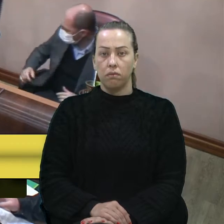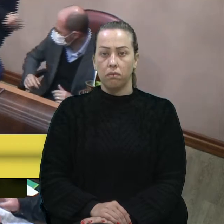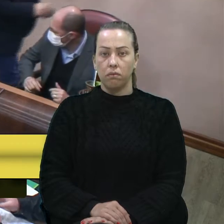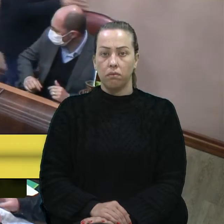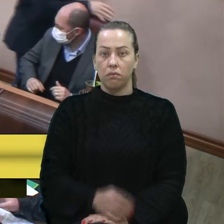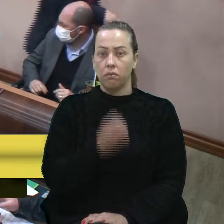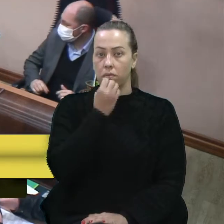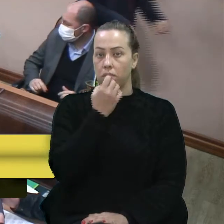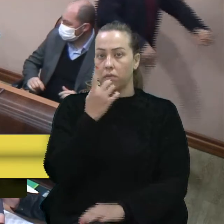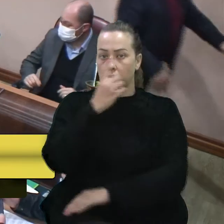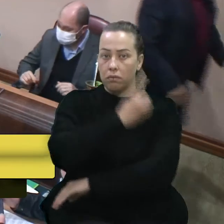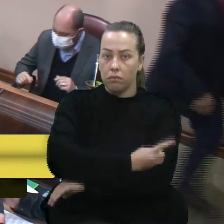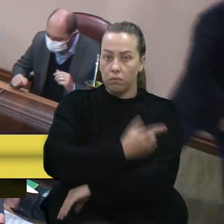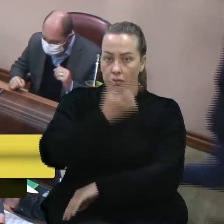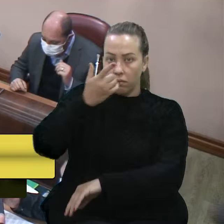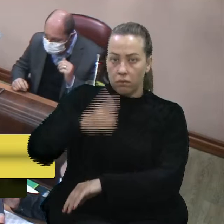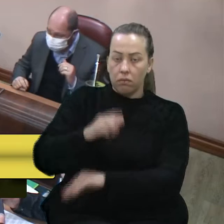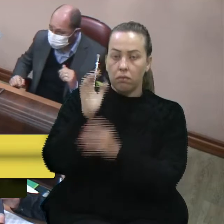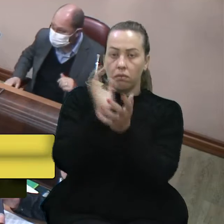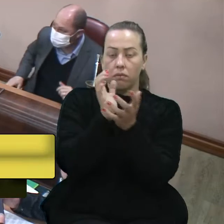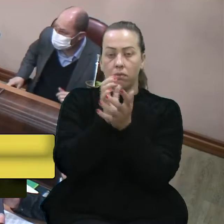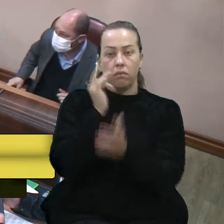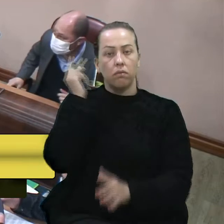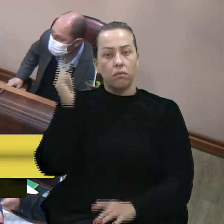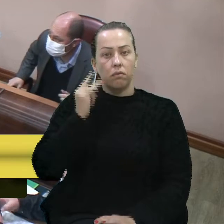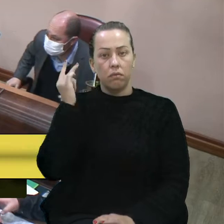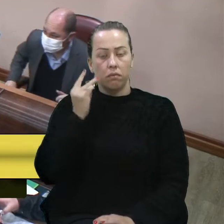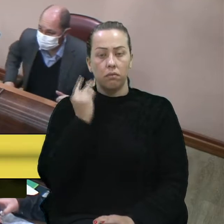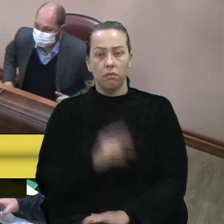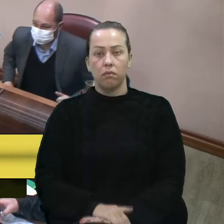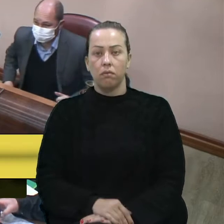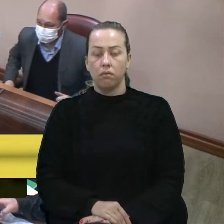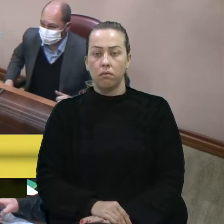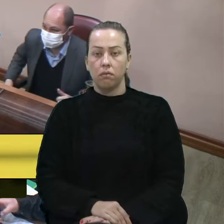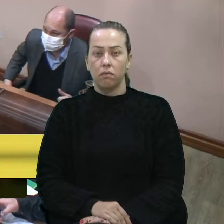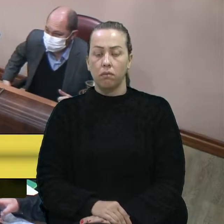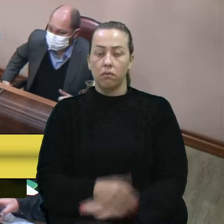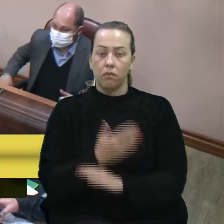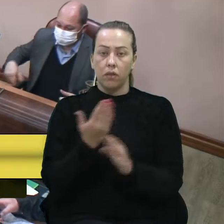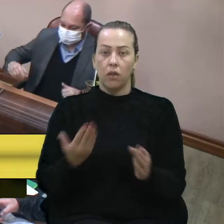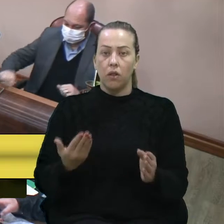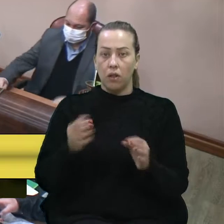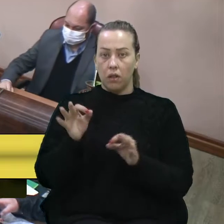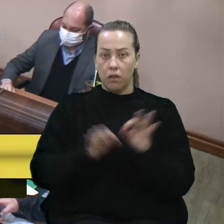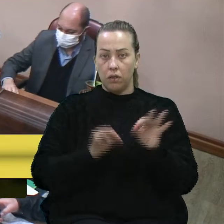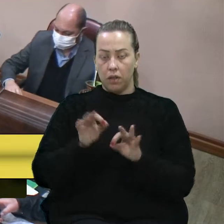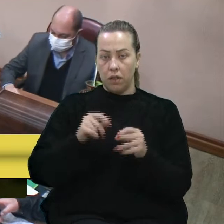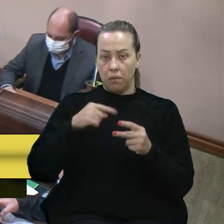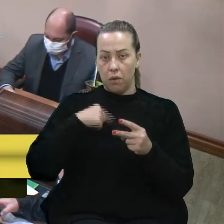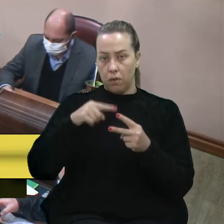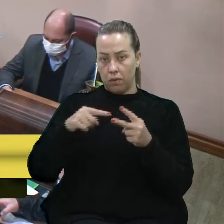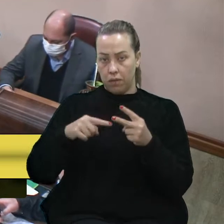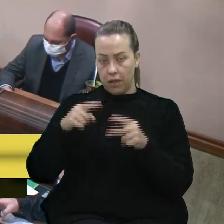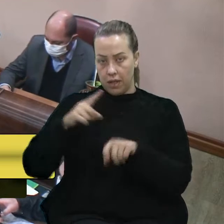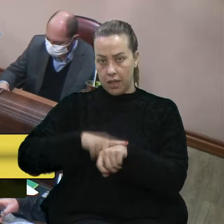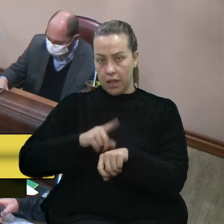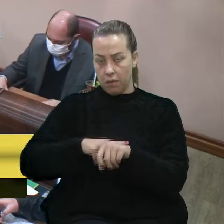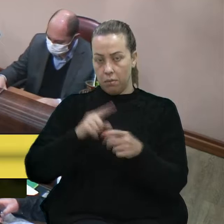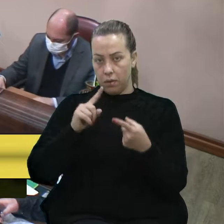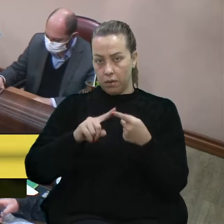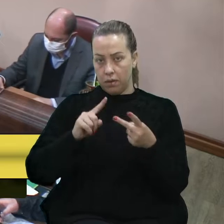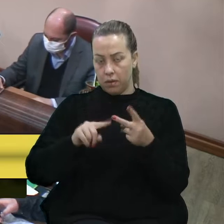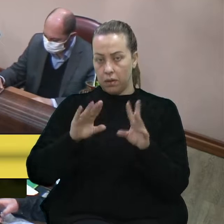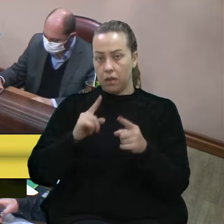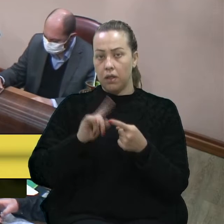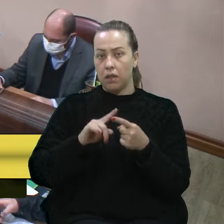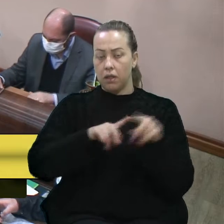Bom dia novamente, colegas vereadores. Vou dividir meu tempo em dois momentos. Primeiro, eu queria trazer